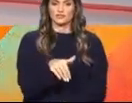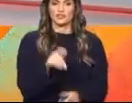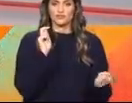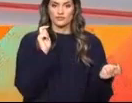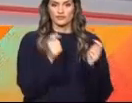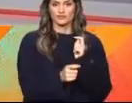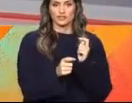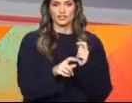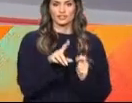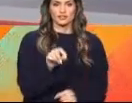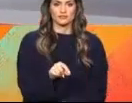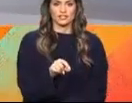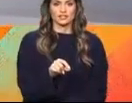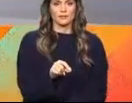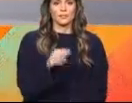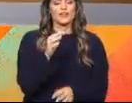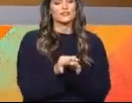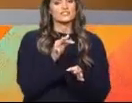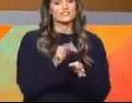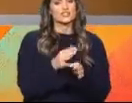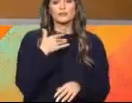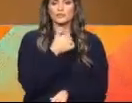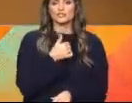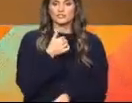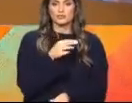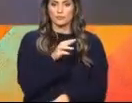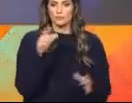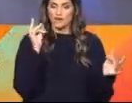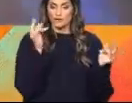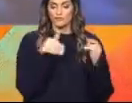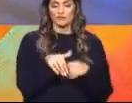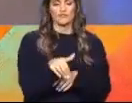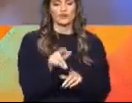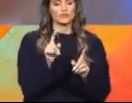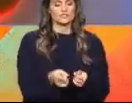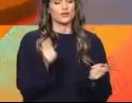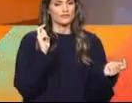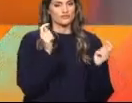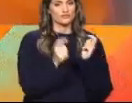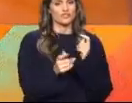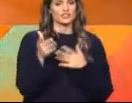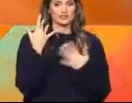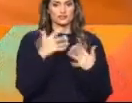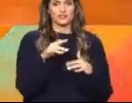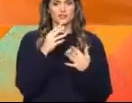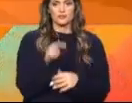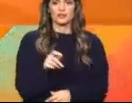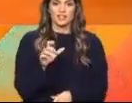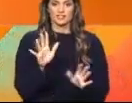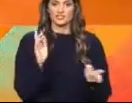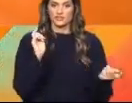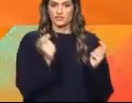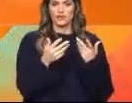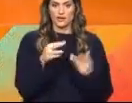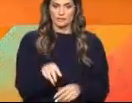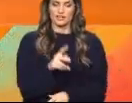mira, eu gosto de caminhar. A festa está bonita, o baile vai começar. Olha, mira, mira, mira, dançando com alegria, o anel já virou.